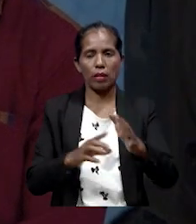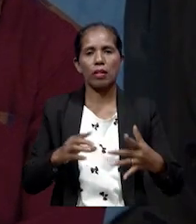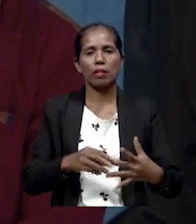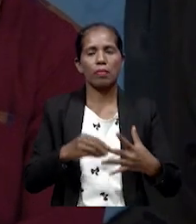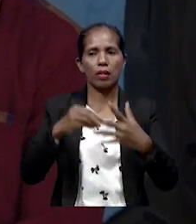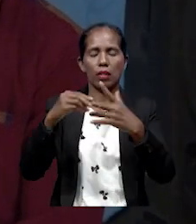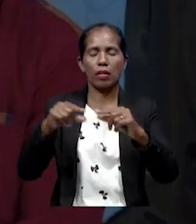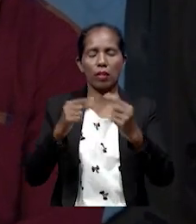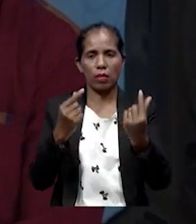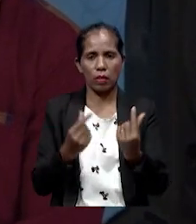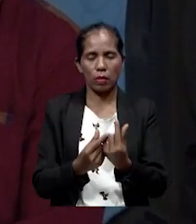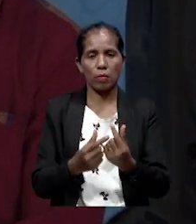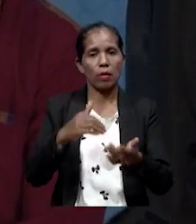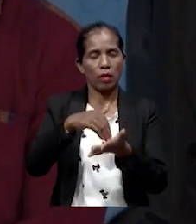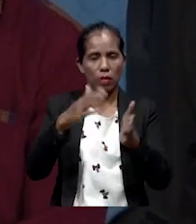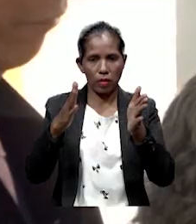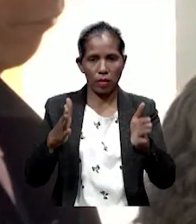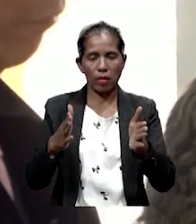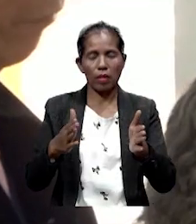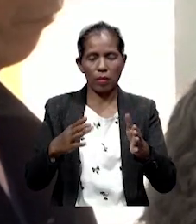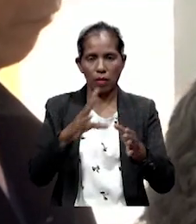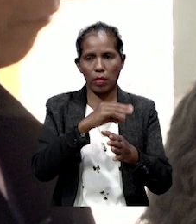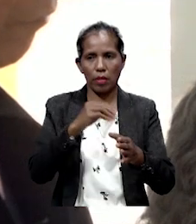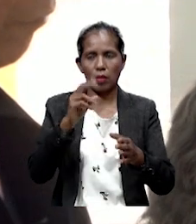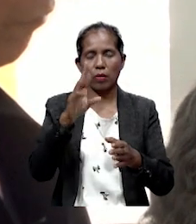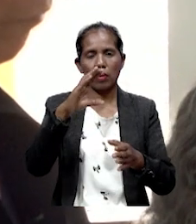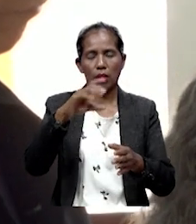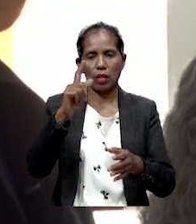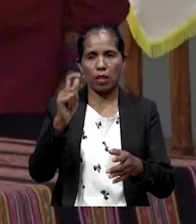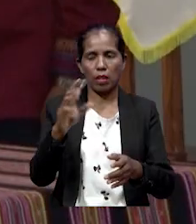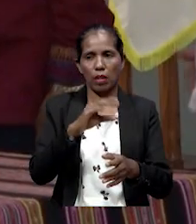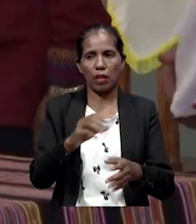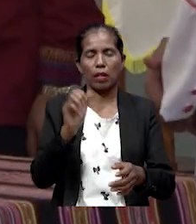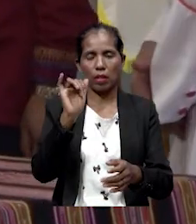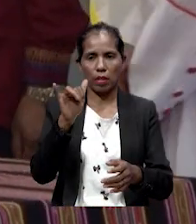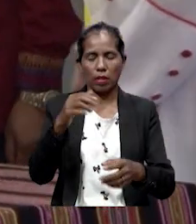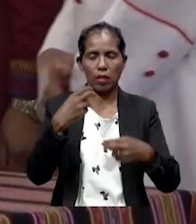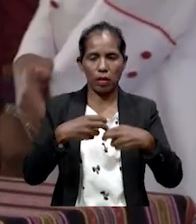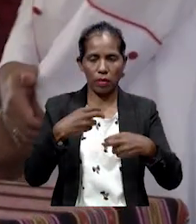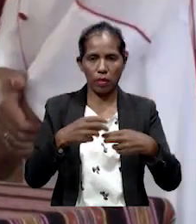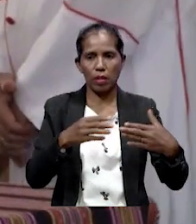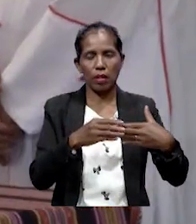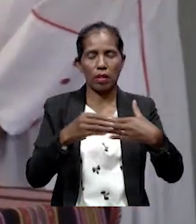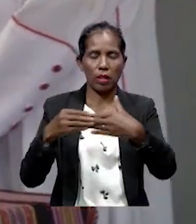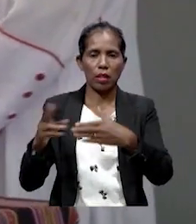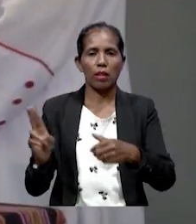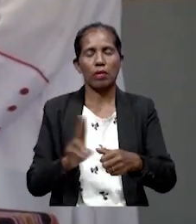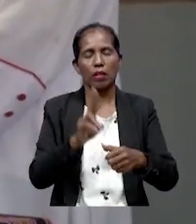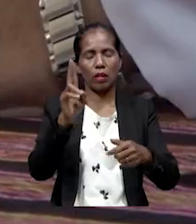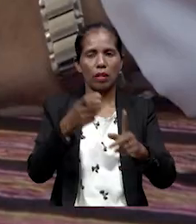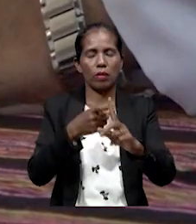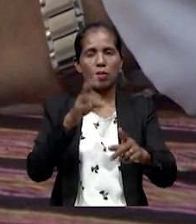equipa quadro superior Sira UCT Nian, nebeho coragem aceita desafio ba lidera unidade orgânica